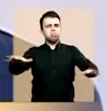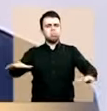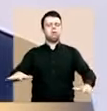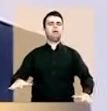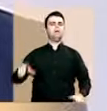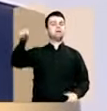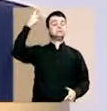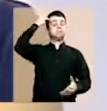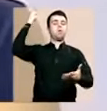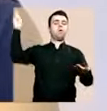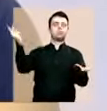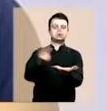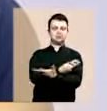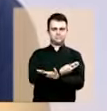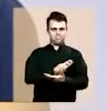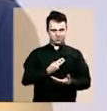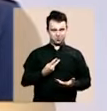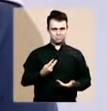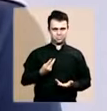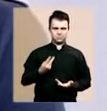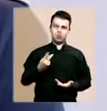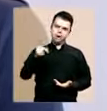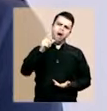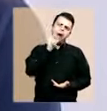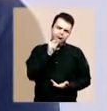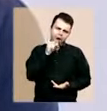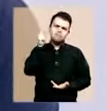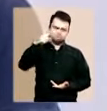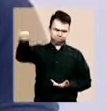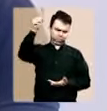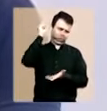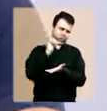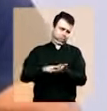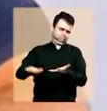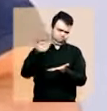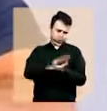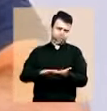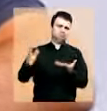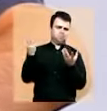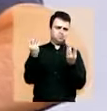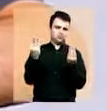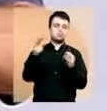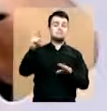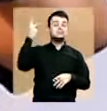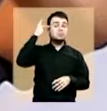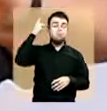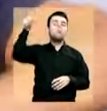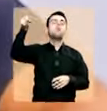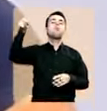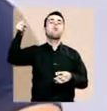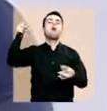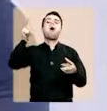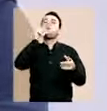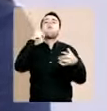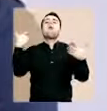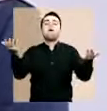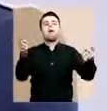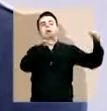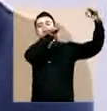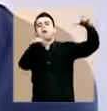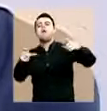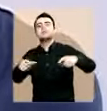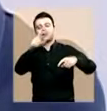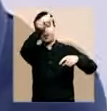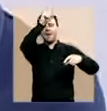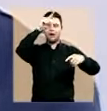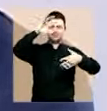crise hídrica em São Paulo? Não é que, quer dizer, você tem um consumo muito grande de água, mas a questão é que a água de São Paulo vem da Amazônia, né? Então você